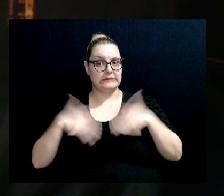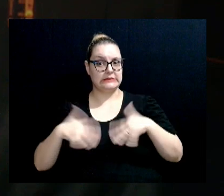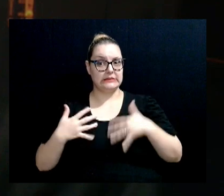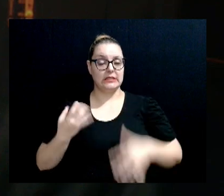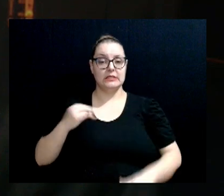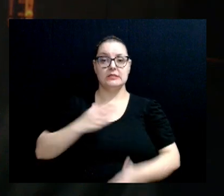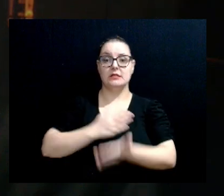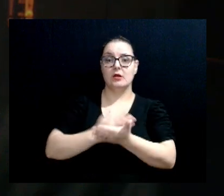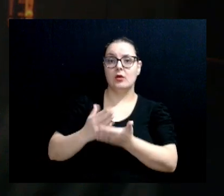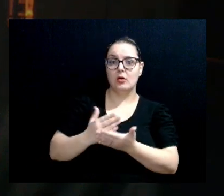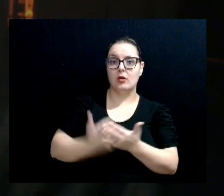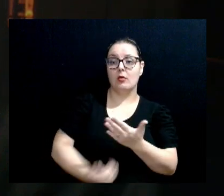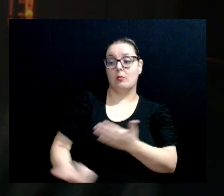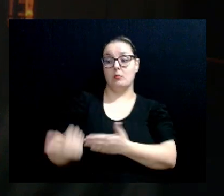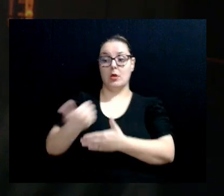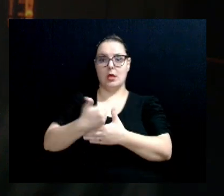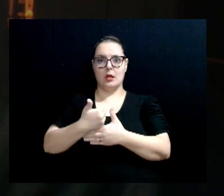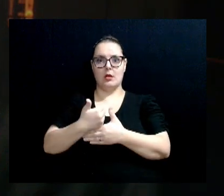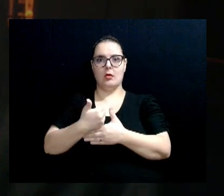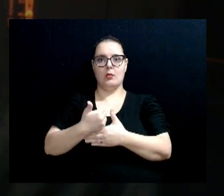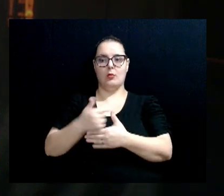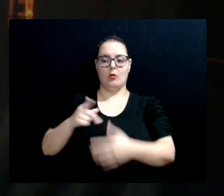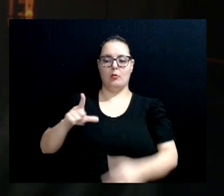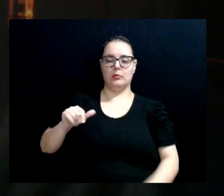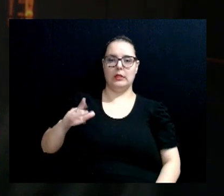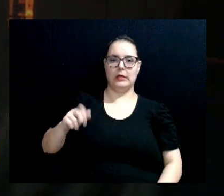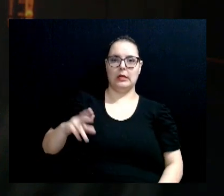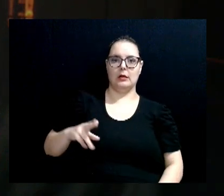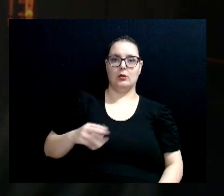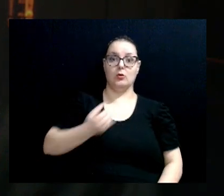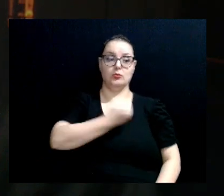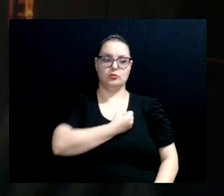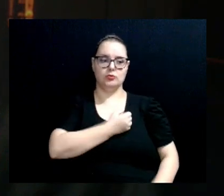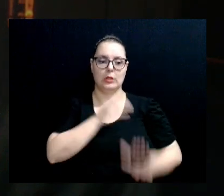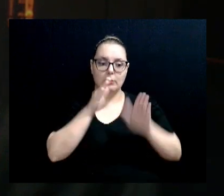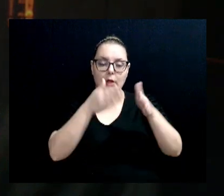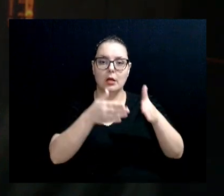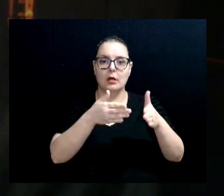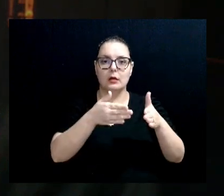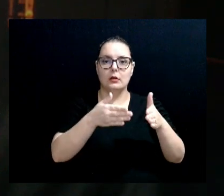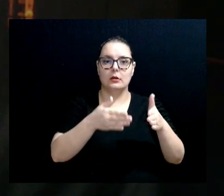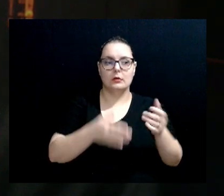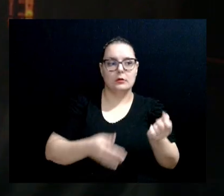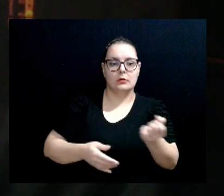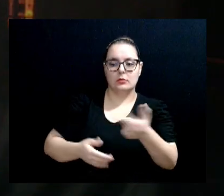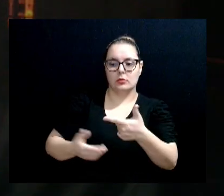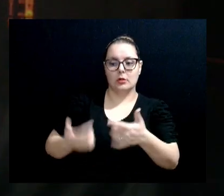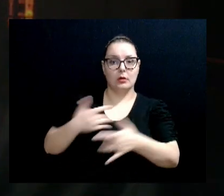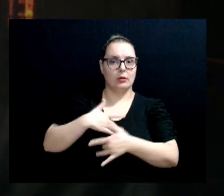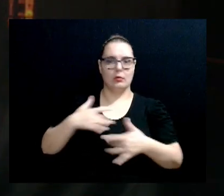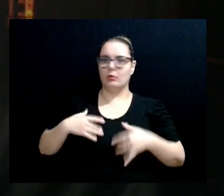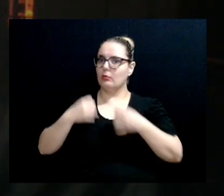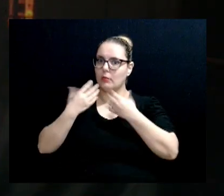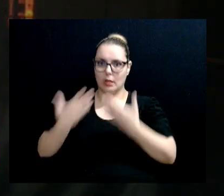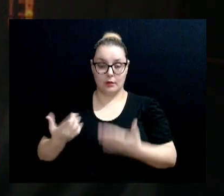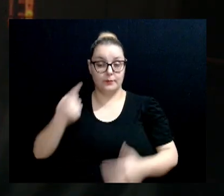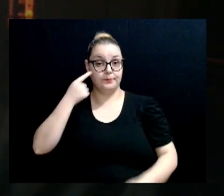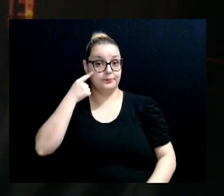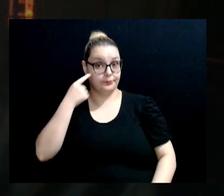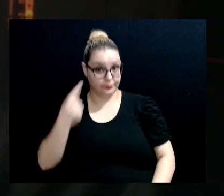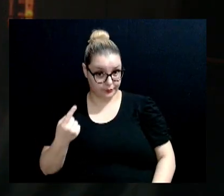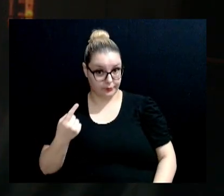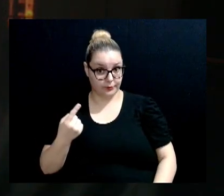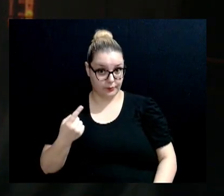priorizar o placar, as métricas, os números, em vez do próprio bem-estar. A ideia é que podemos